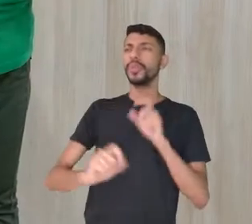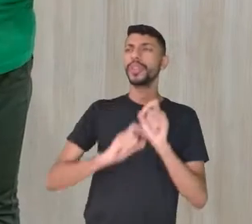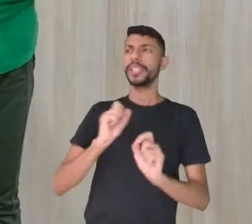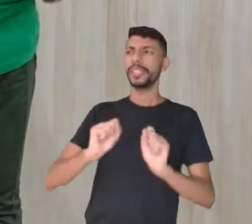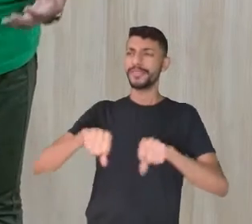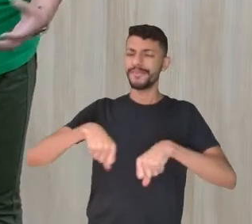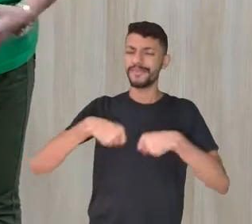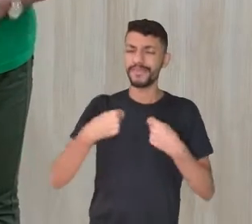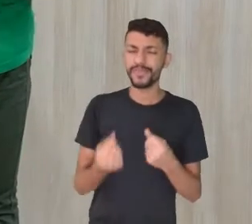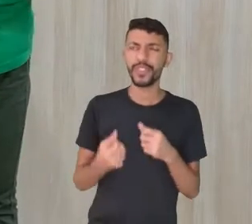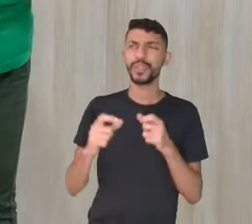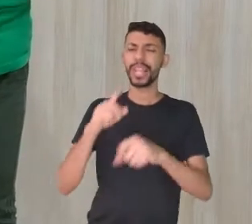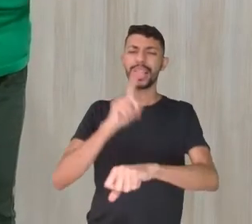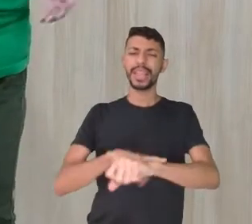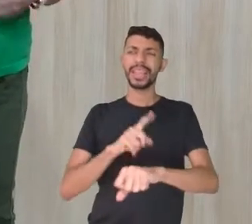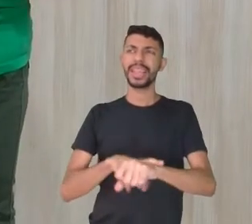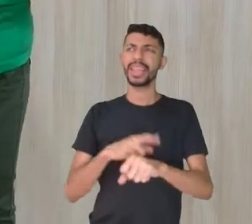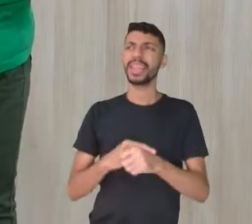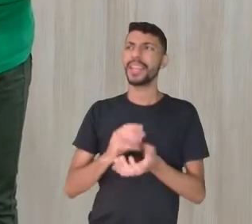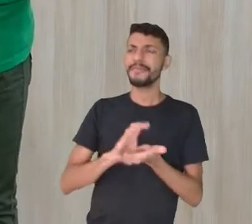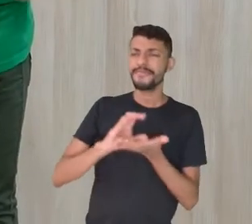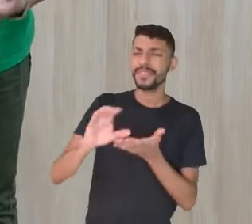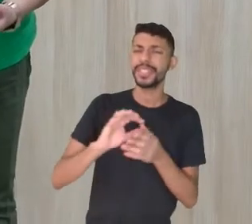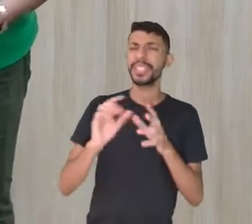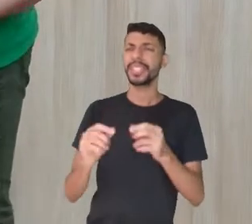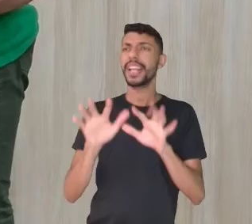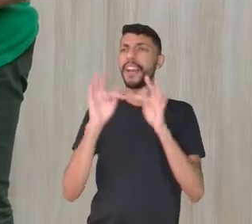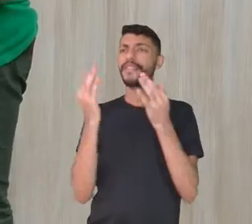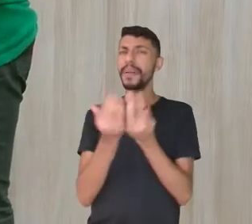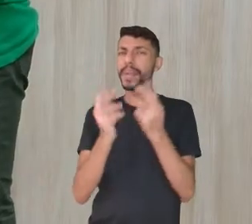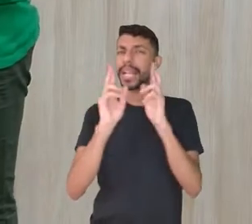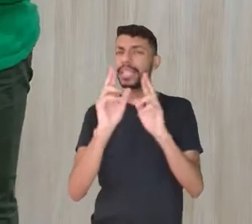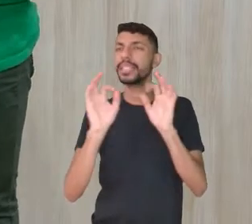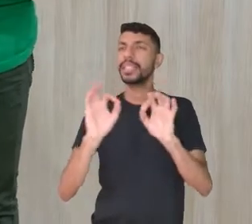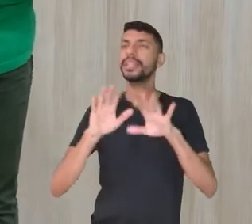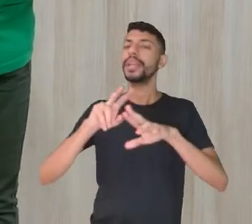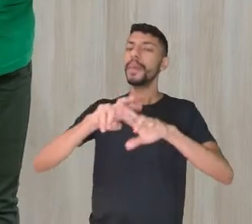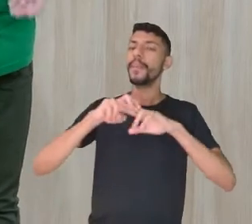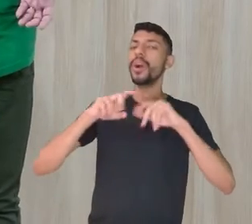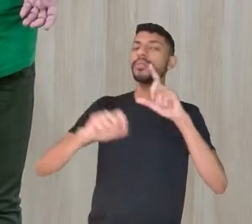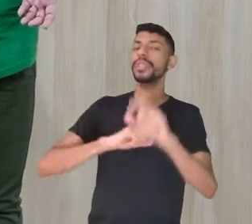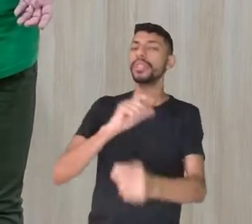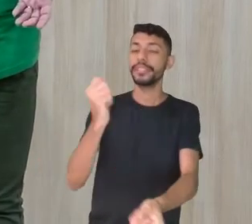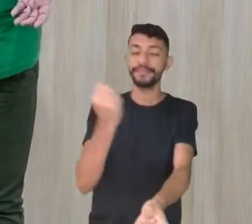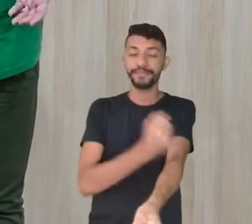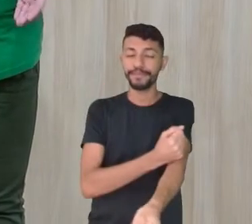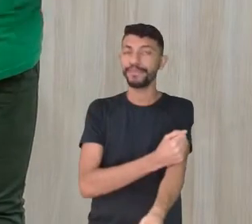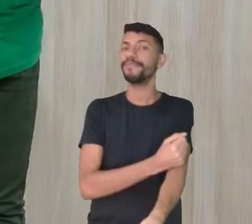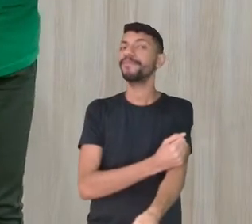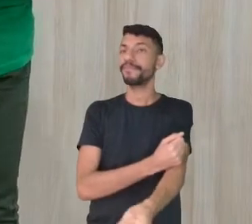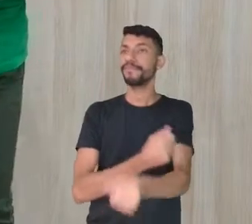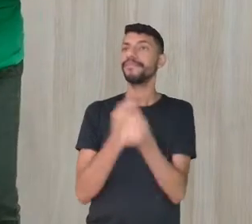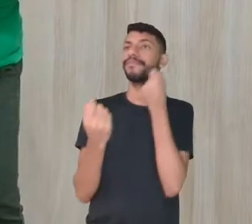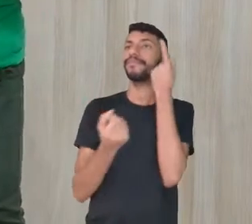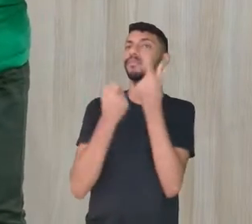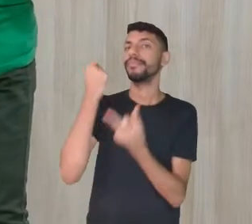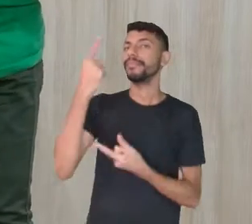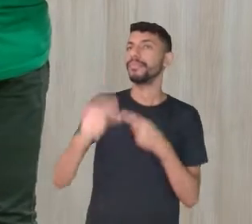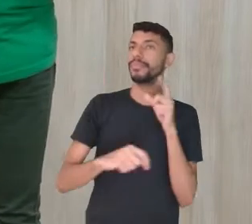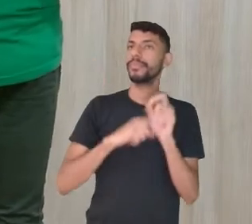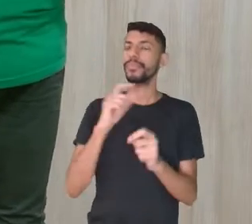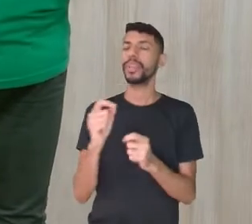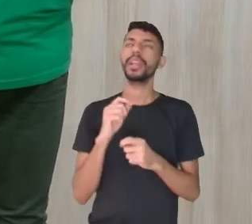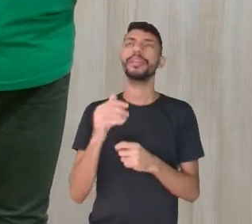tanto investimento, o seu treinador, a família com expectativa, e por conta de uma substância que muitas vezes